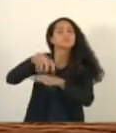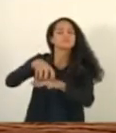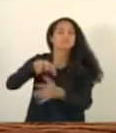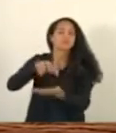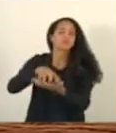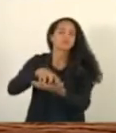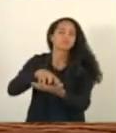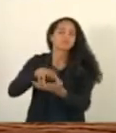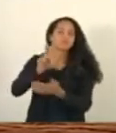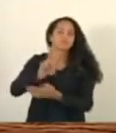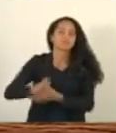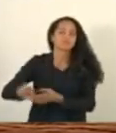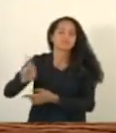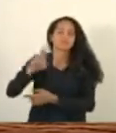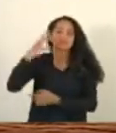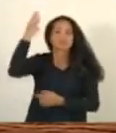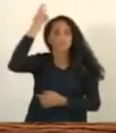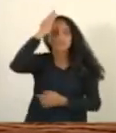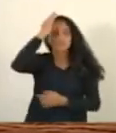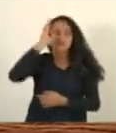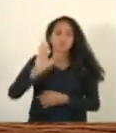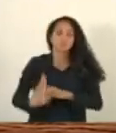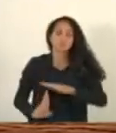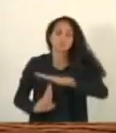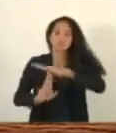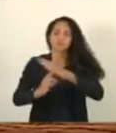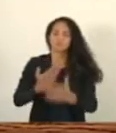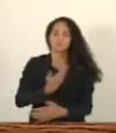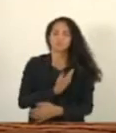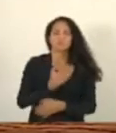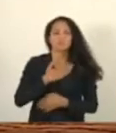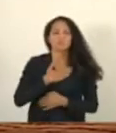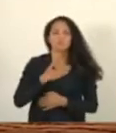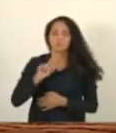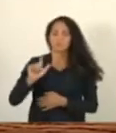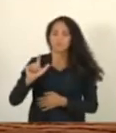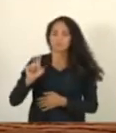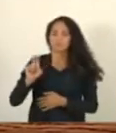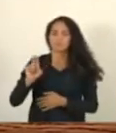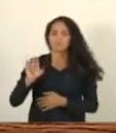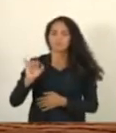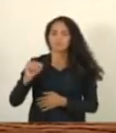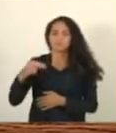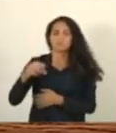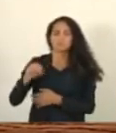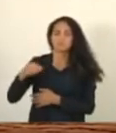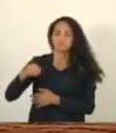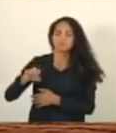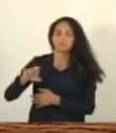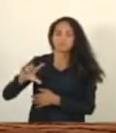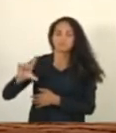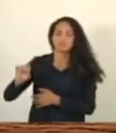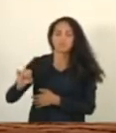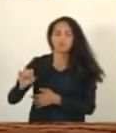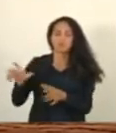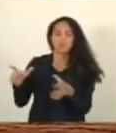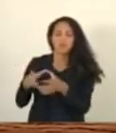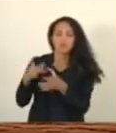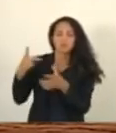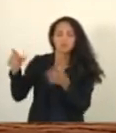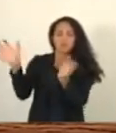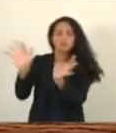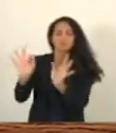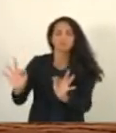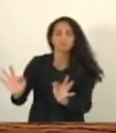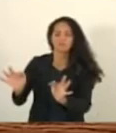e futuro reitor desta universidade, meu amigo Luciano Merlo e sua equipe, sejam muito